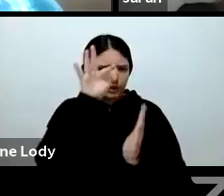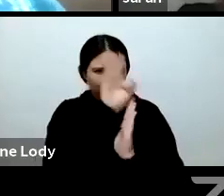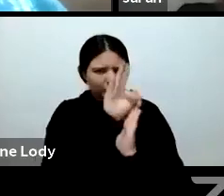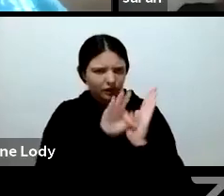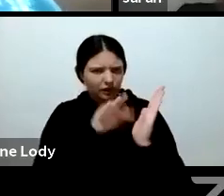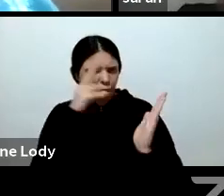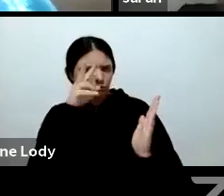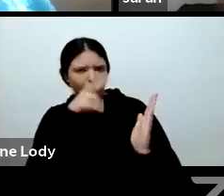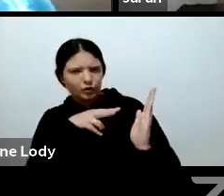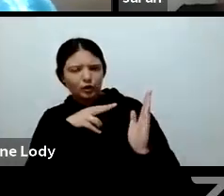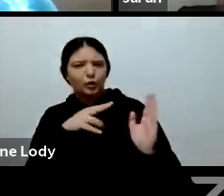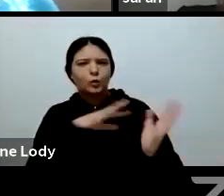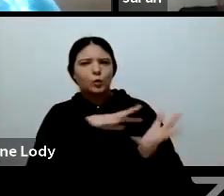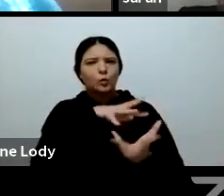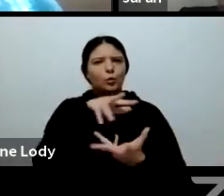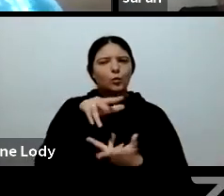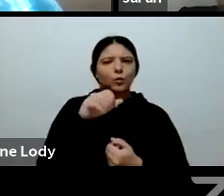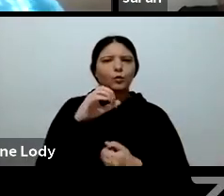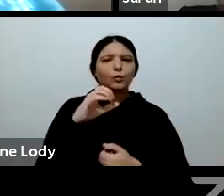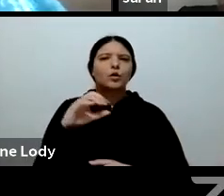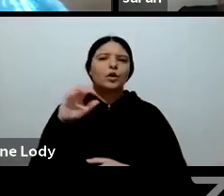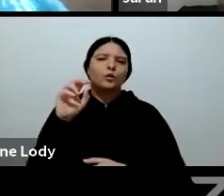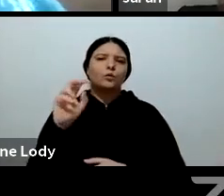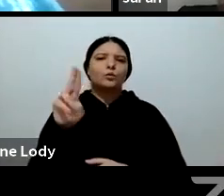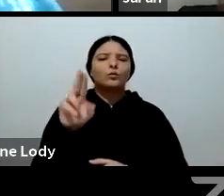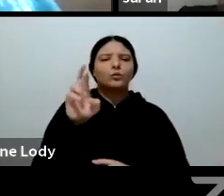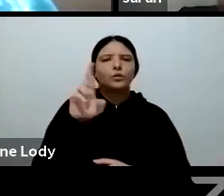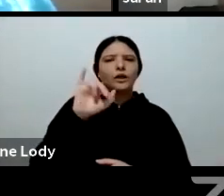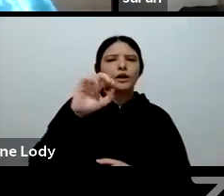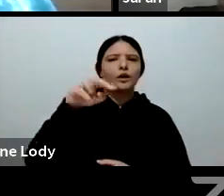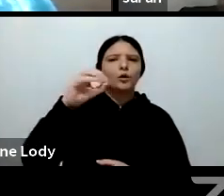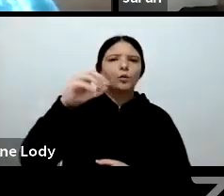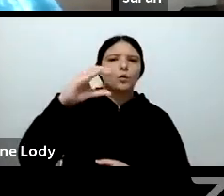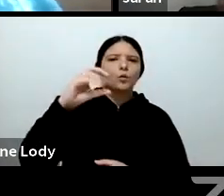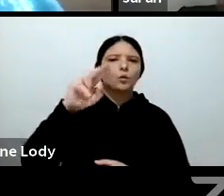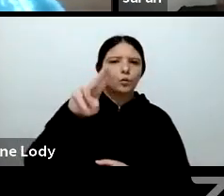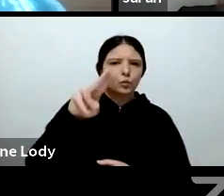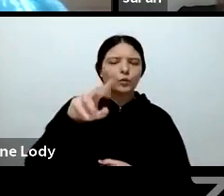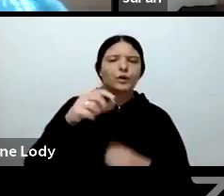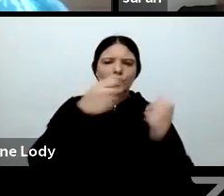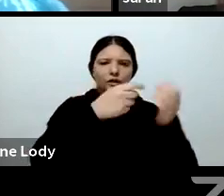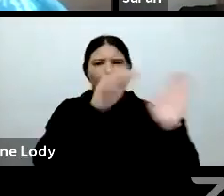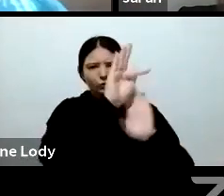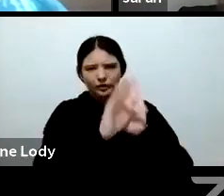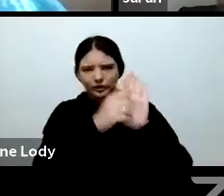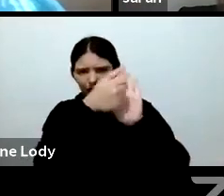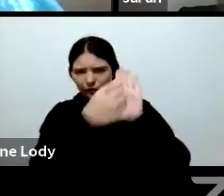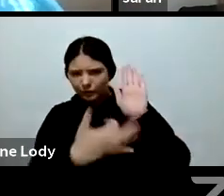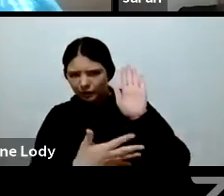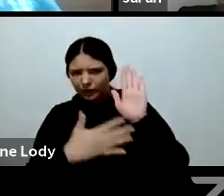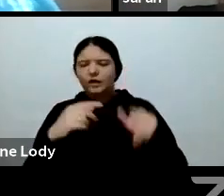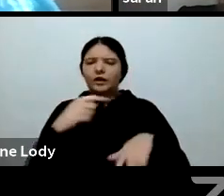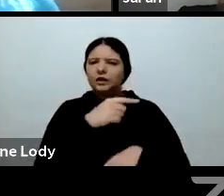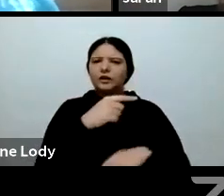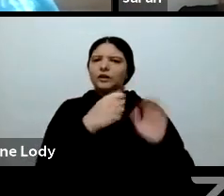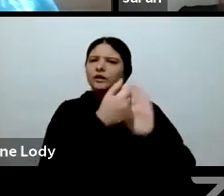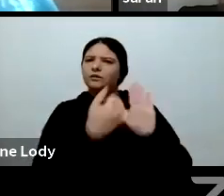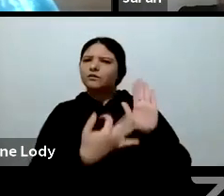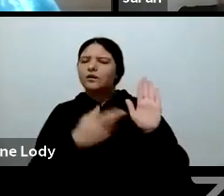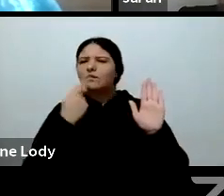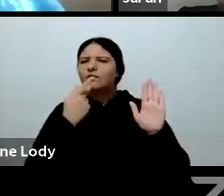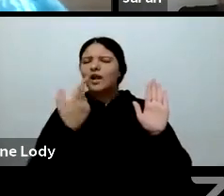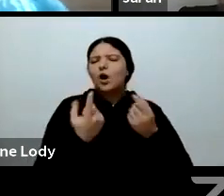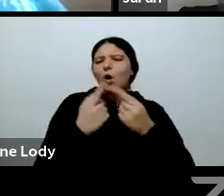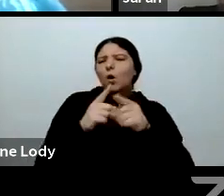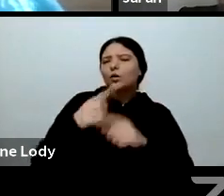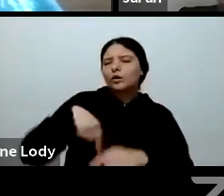do Munduruku, do Daniel Munduruku, que ele fala um pouco sobre isso, né? Ele critica justamente o fato de que o nosso olhar para a